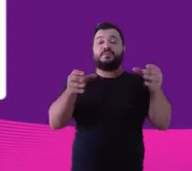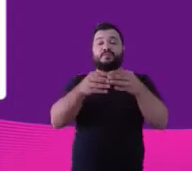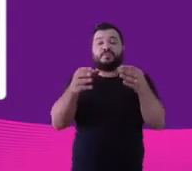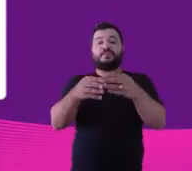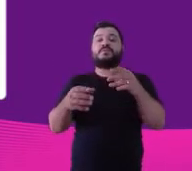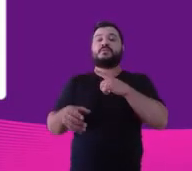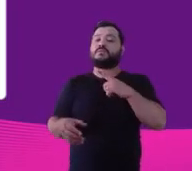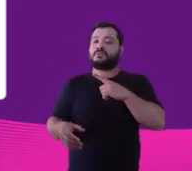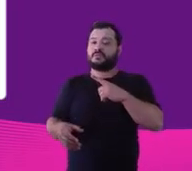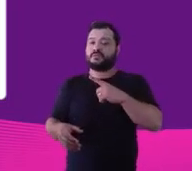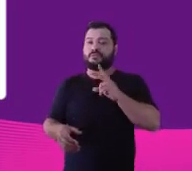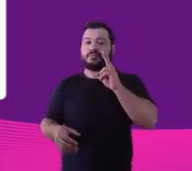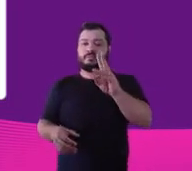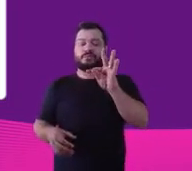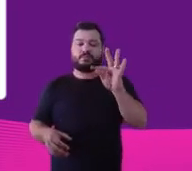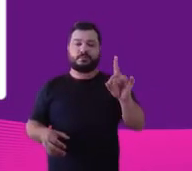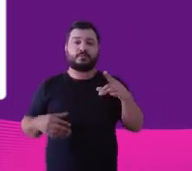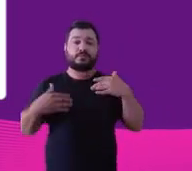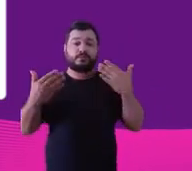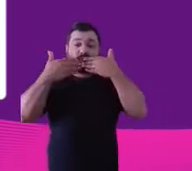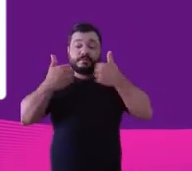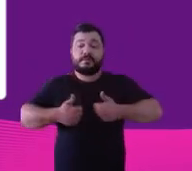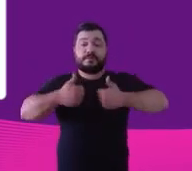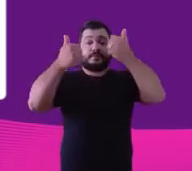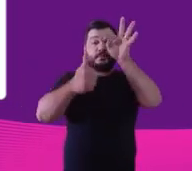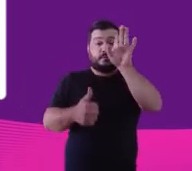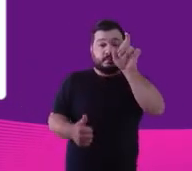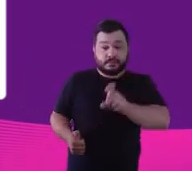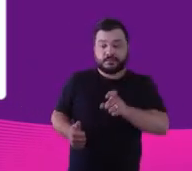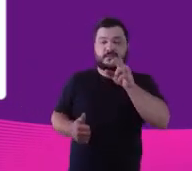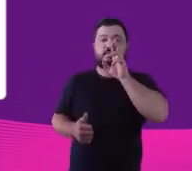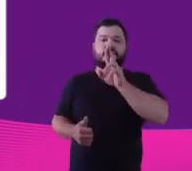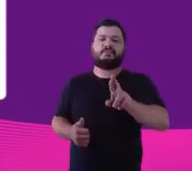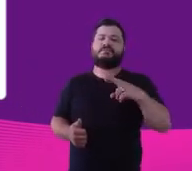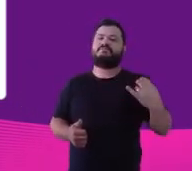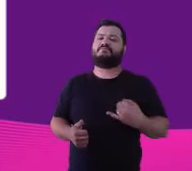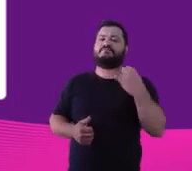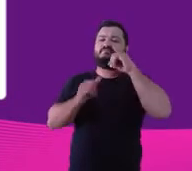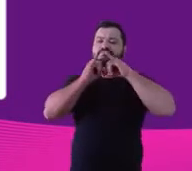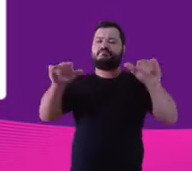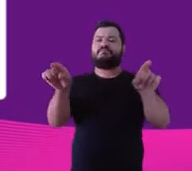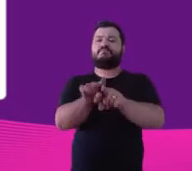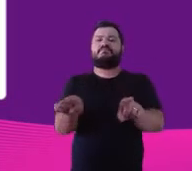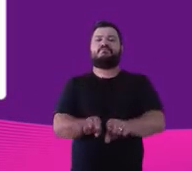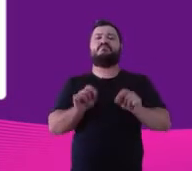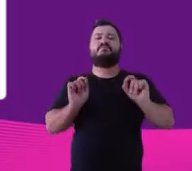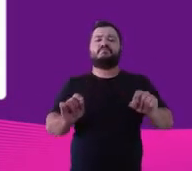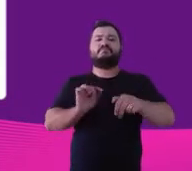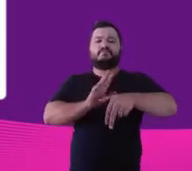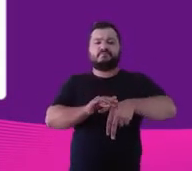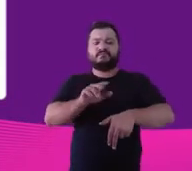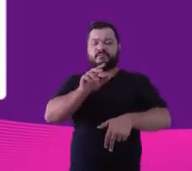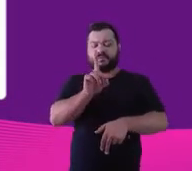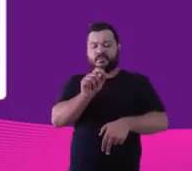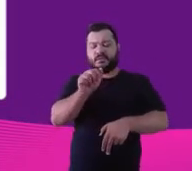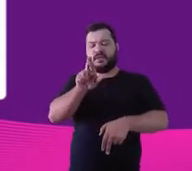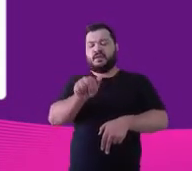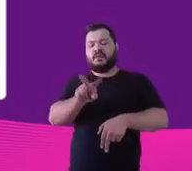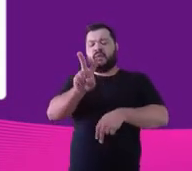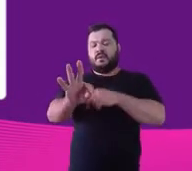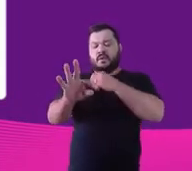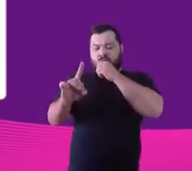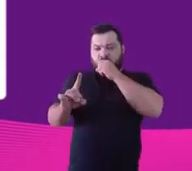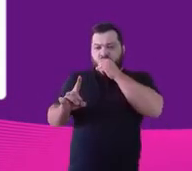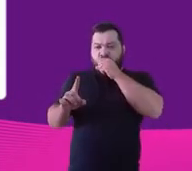receberam o VT de entrar uma melhor taxa de resposta é importante ressaltar também que os pacientes não dar a certeza da